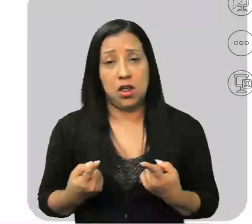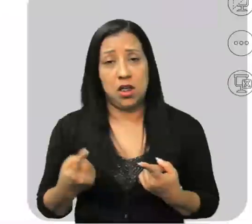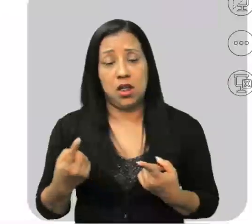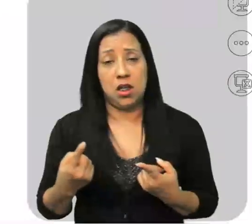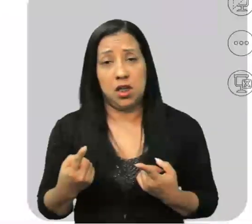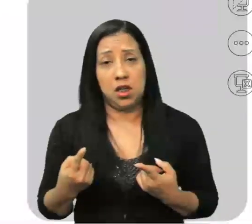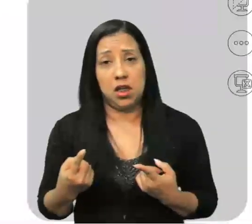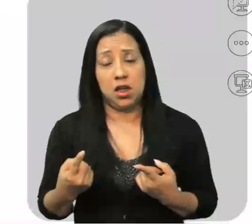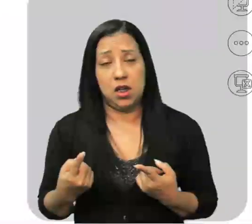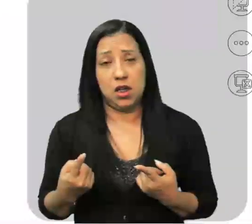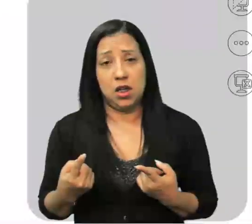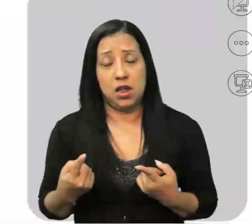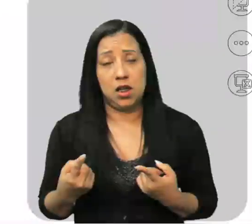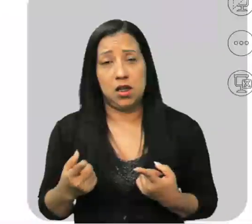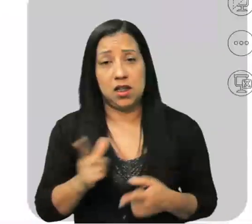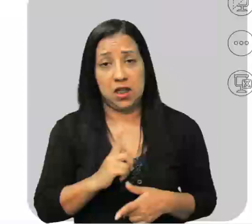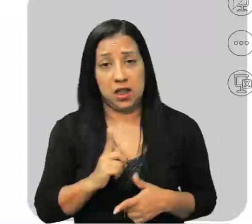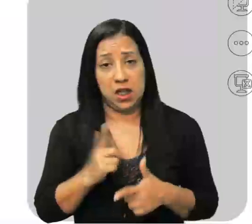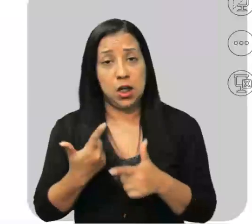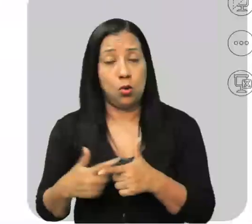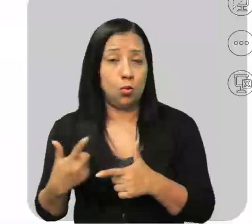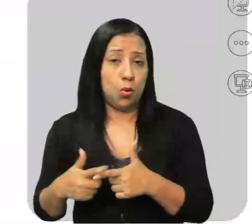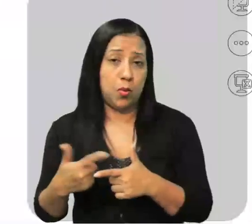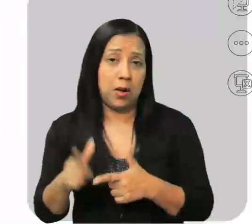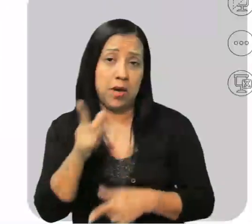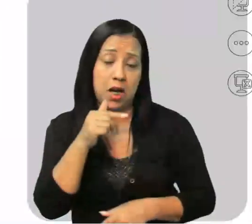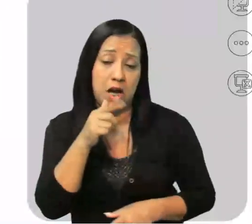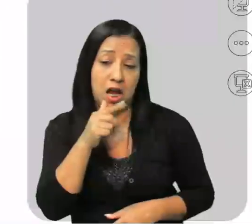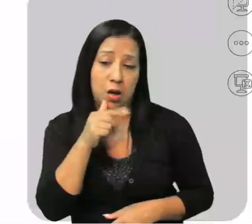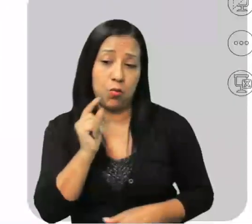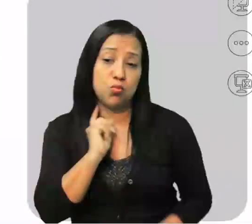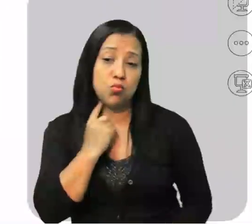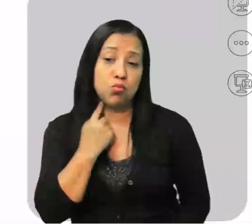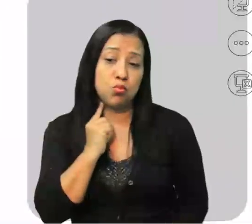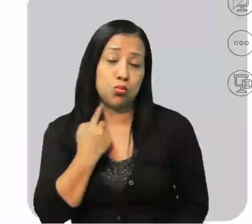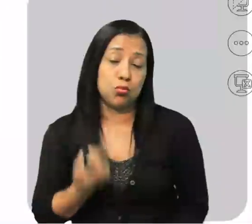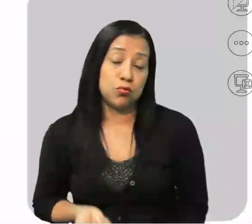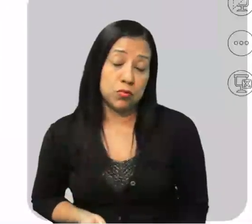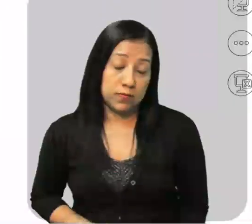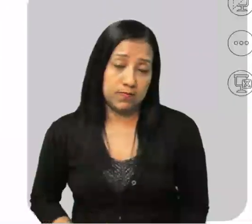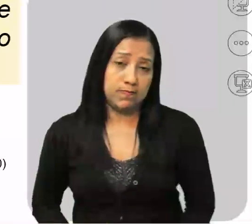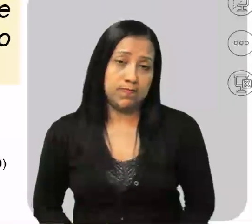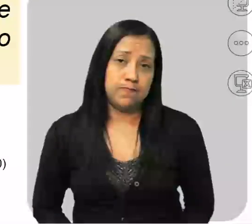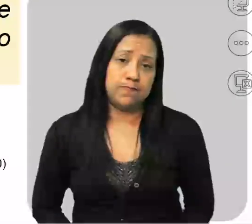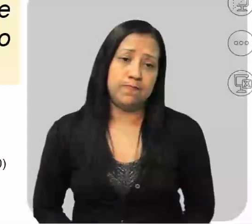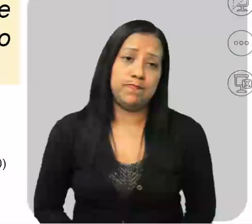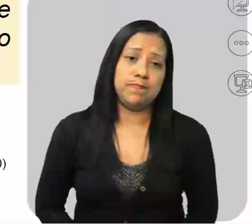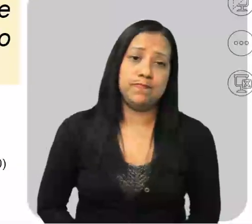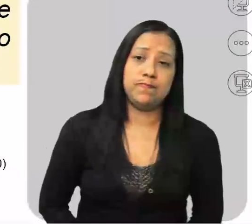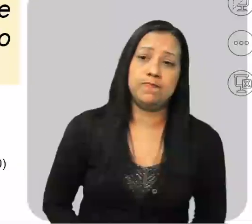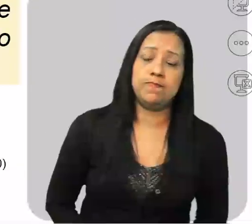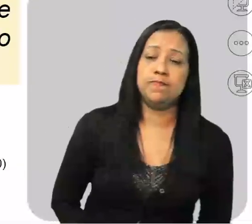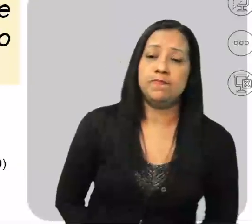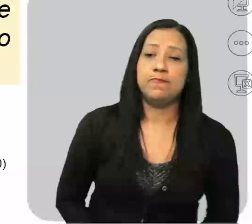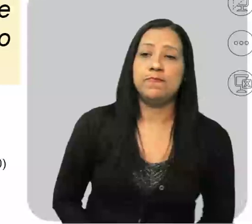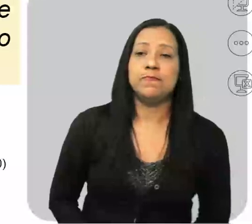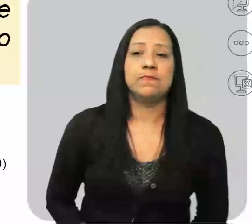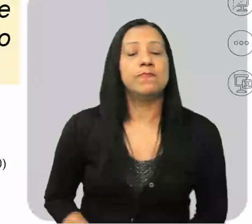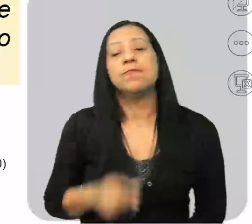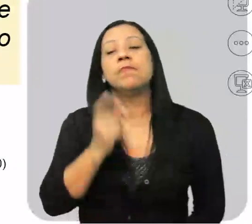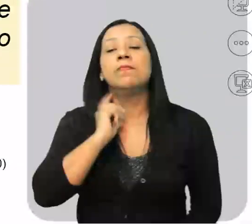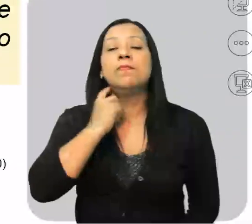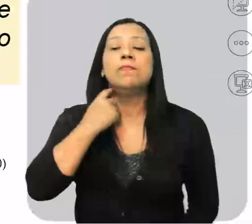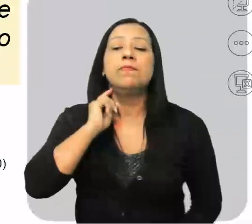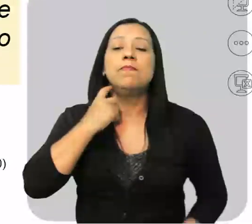como vetor a água. Ok? Então, ainda é um problema sério o saneamento básico no